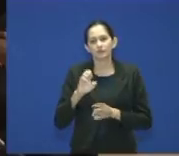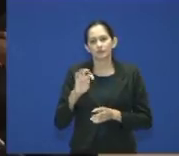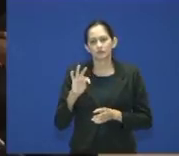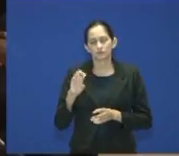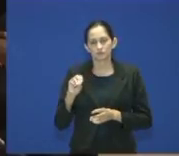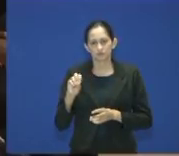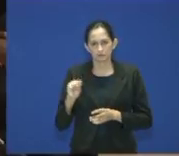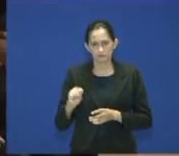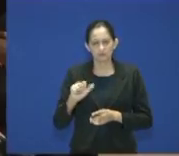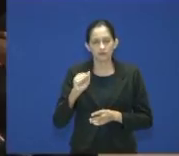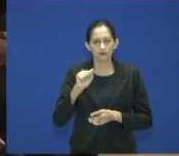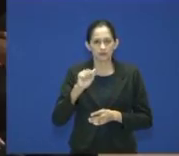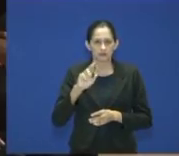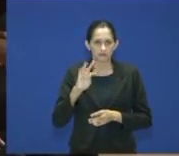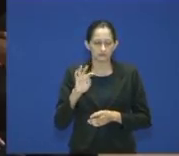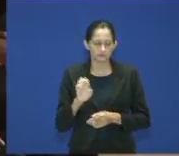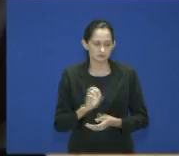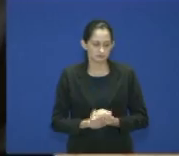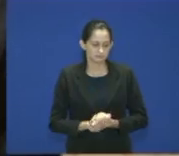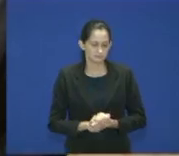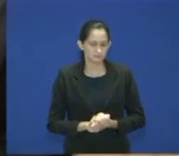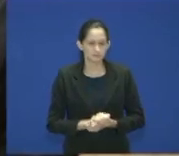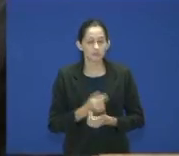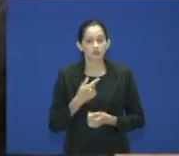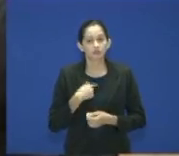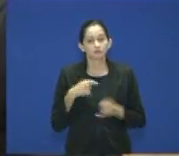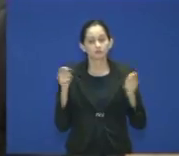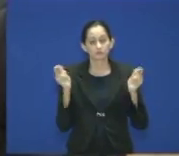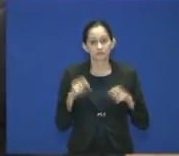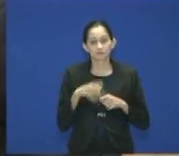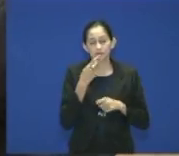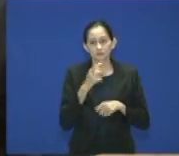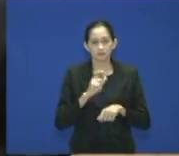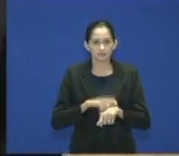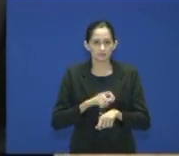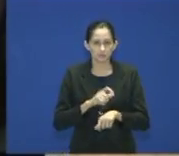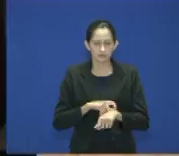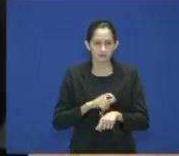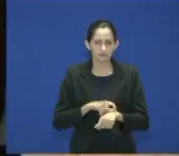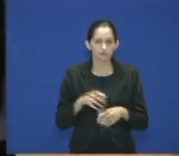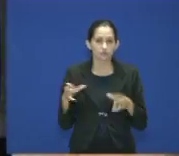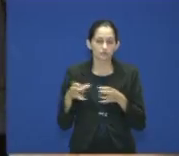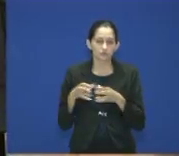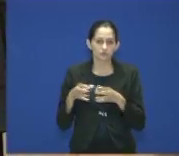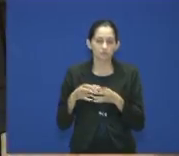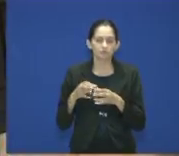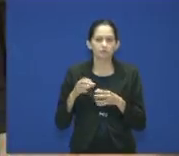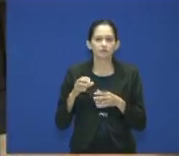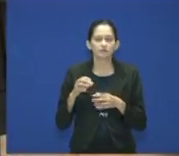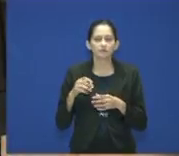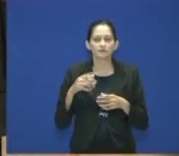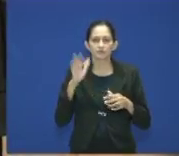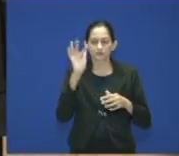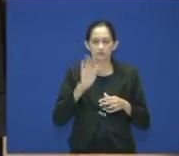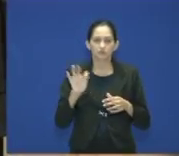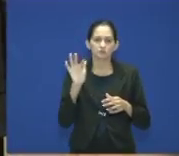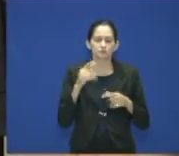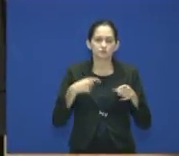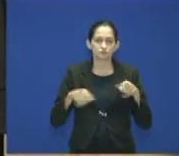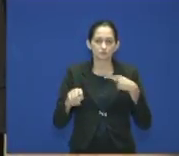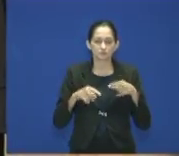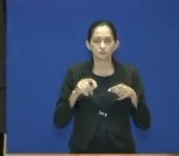atividade artística. Não posso deixar de, nesse momento, em nome da Escola de Música e Artes Cênicas da